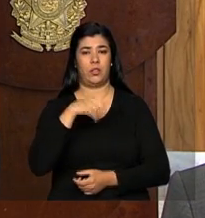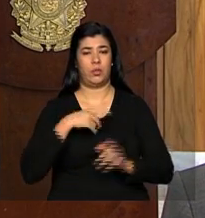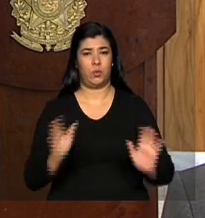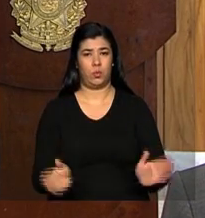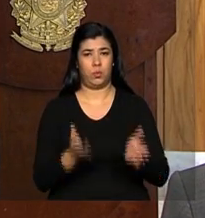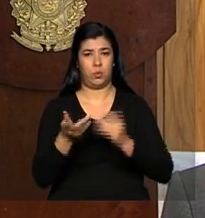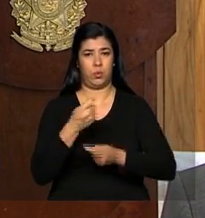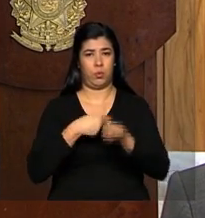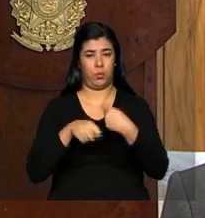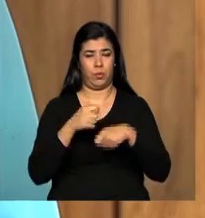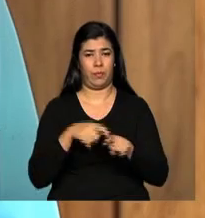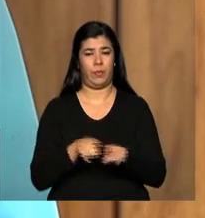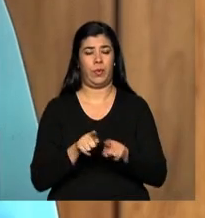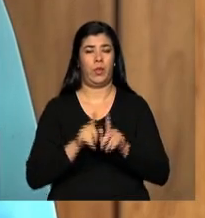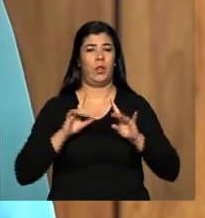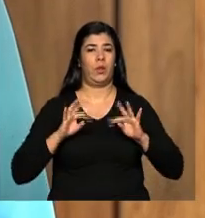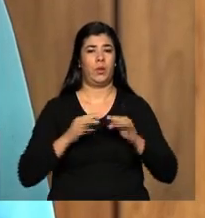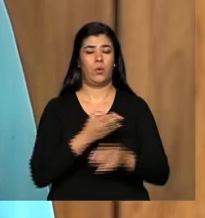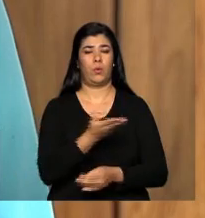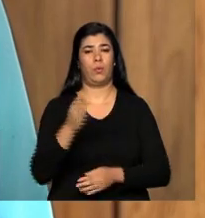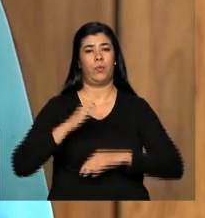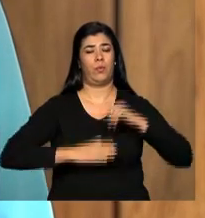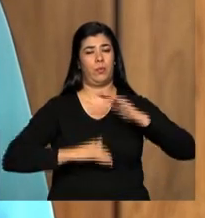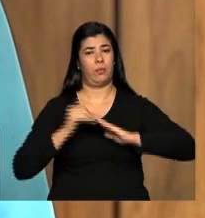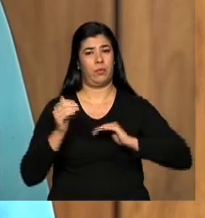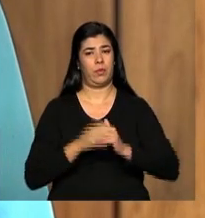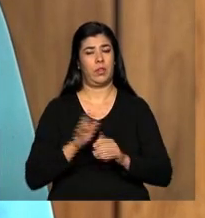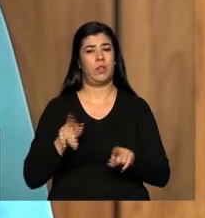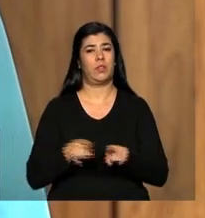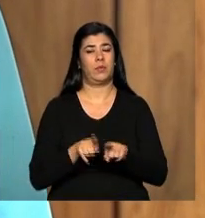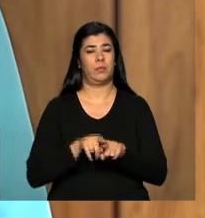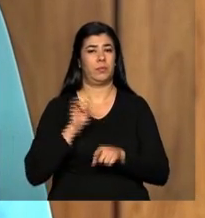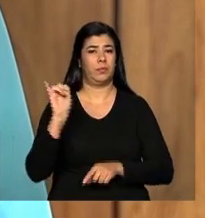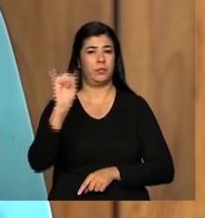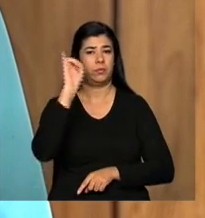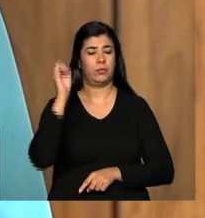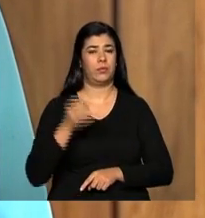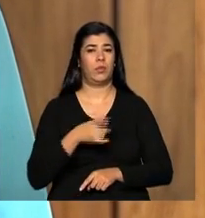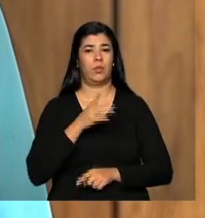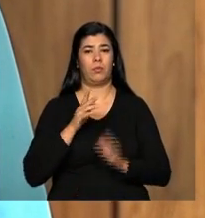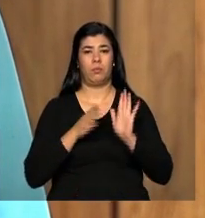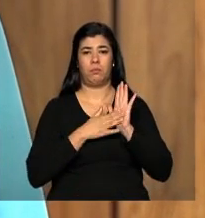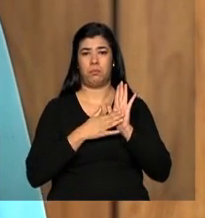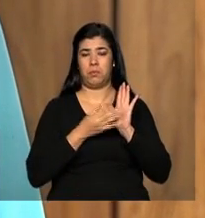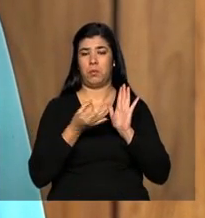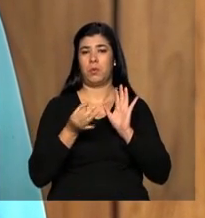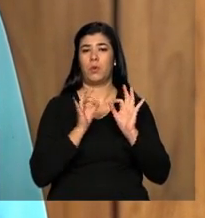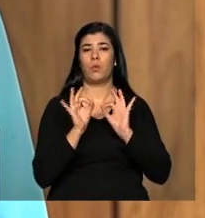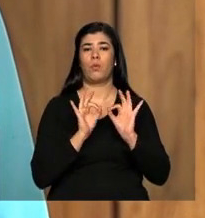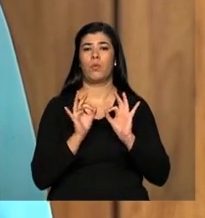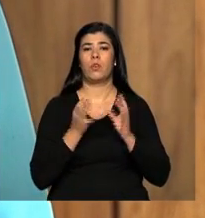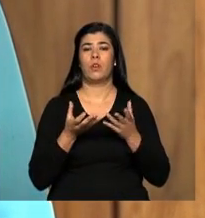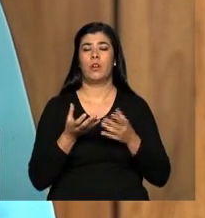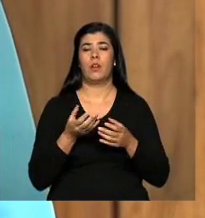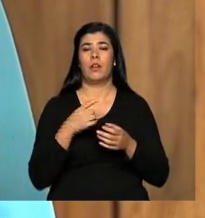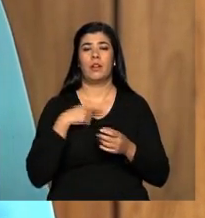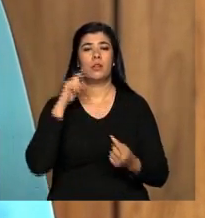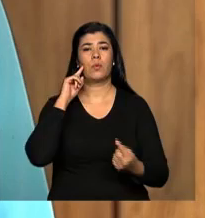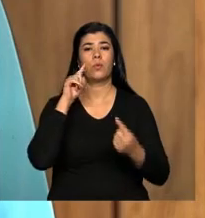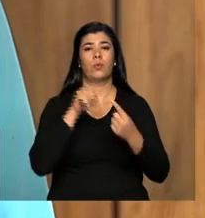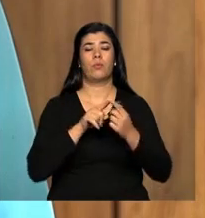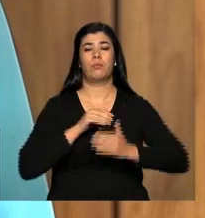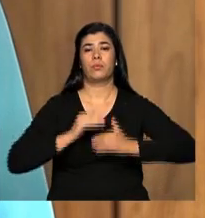Todas essas iniciativas, elas fazem parte de um propósito. Esse propósito é estabelecer